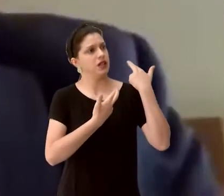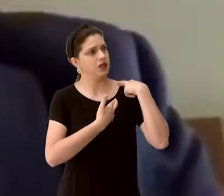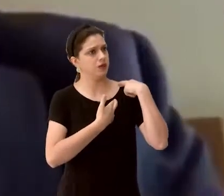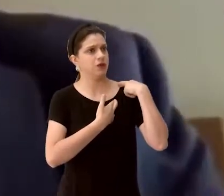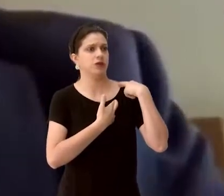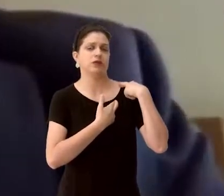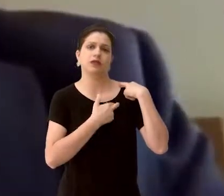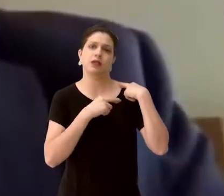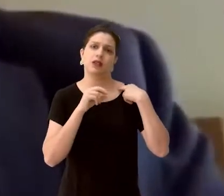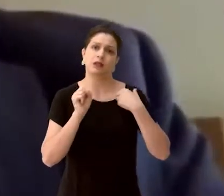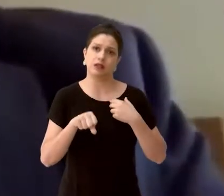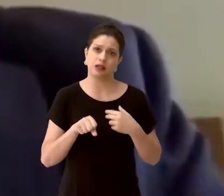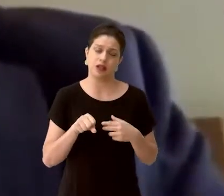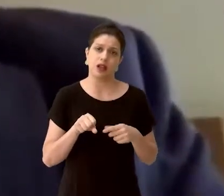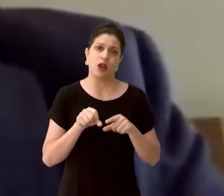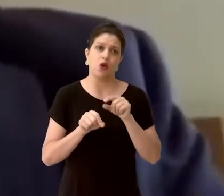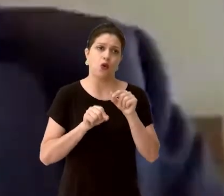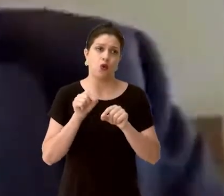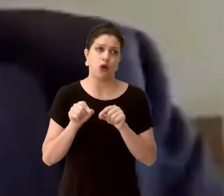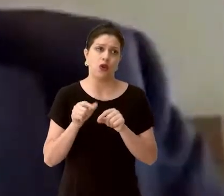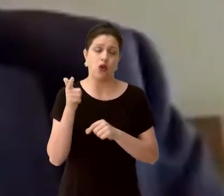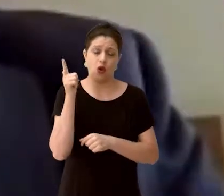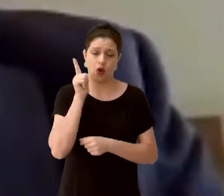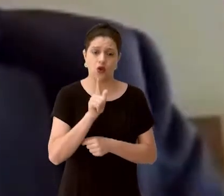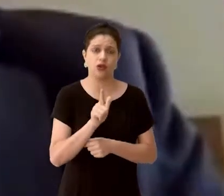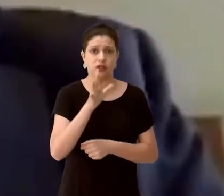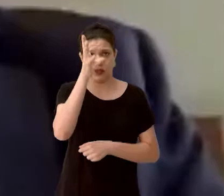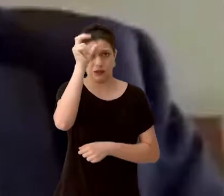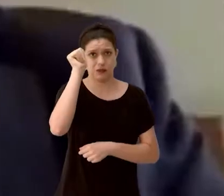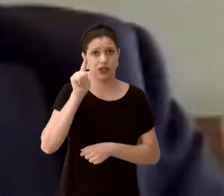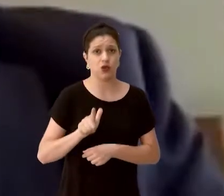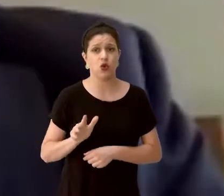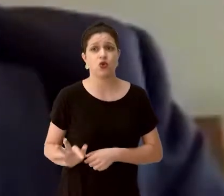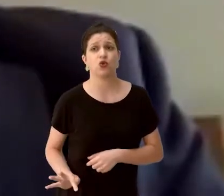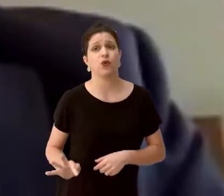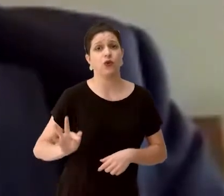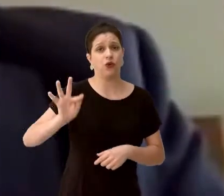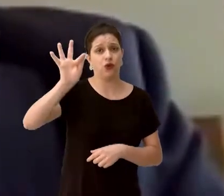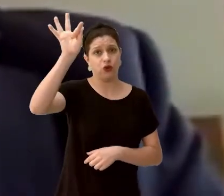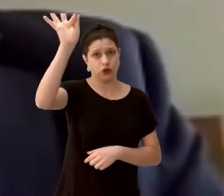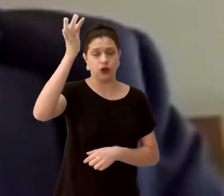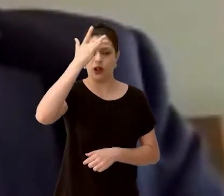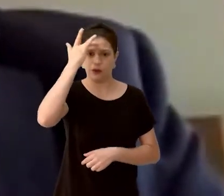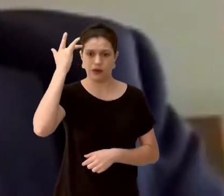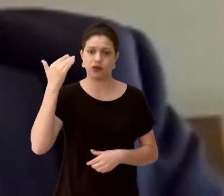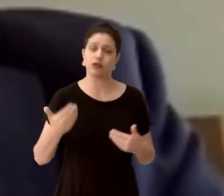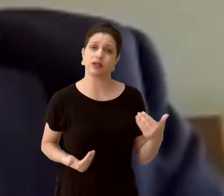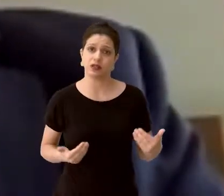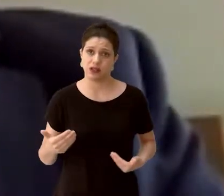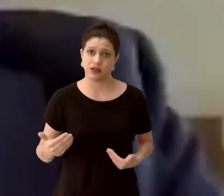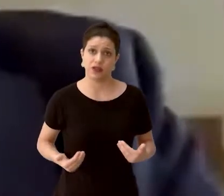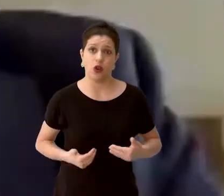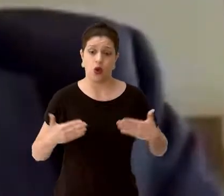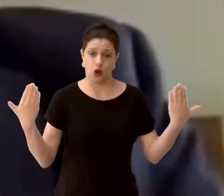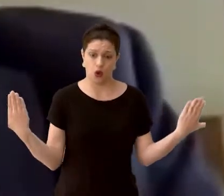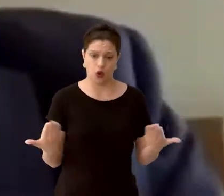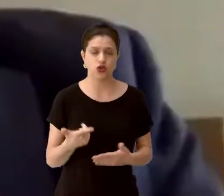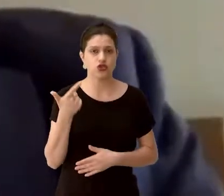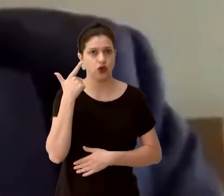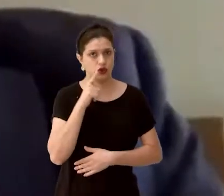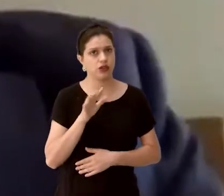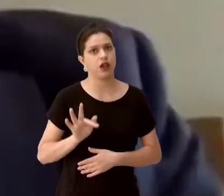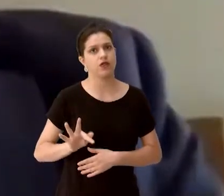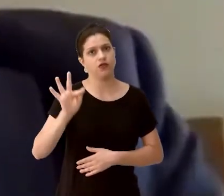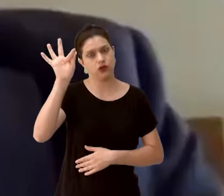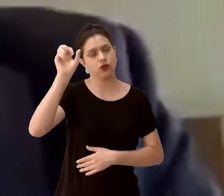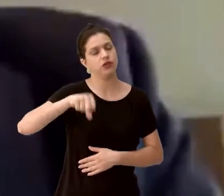pela responsabilidade, eu vou votar sim, presidente, para garantir que o Mato Grosso do Sul, as futuras gerações, os servidores